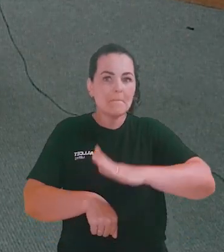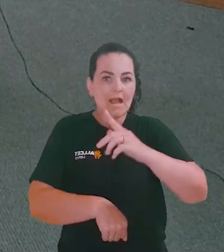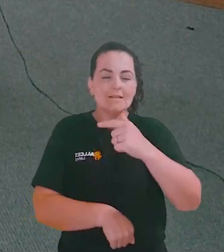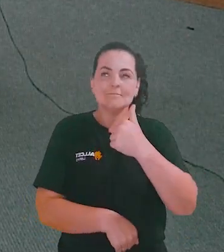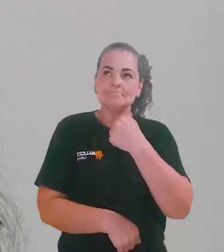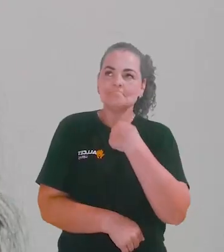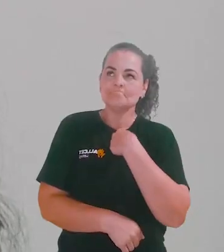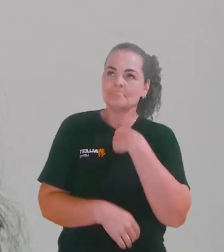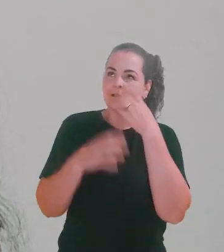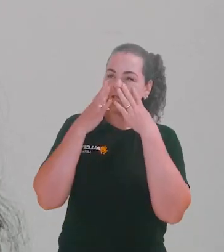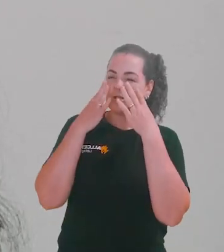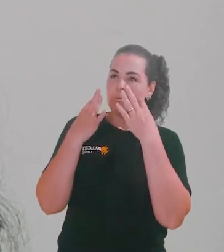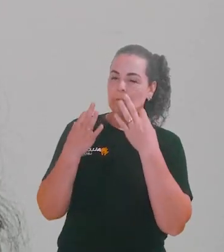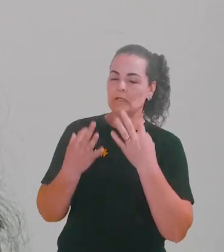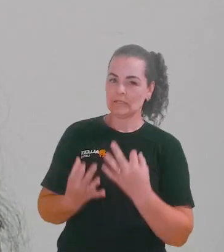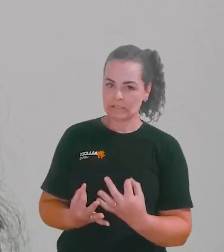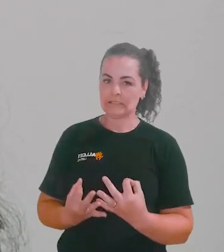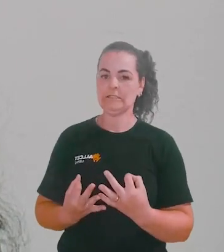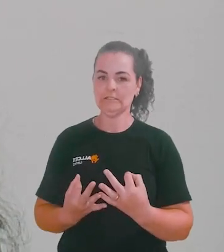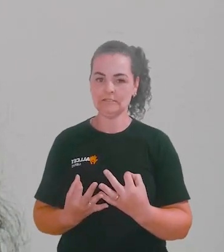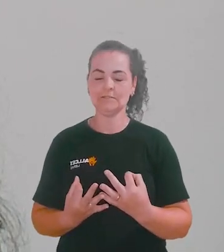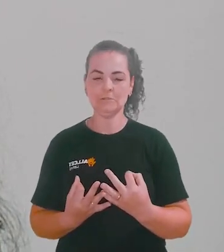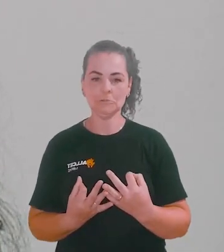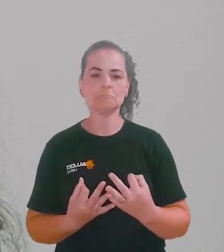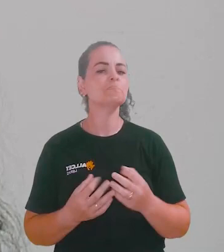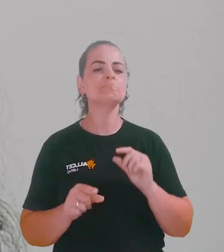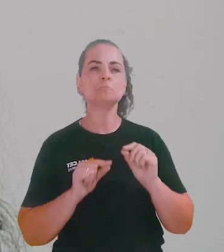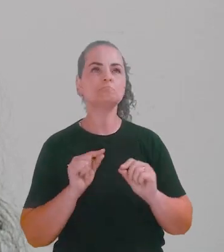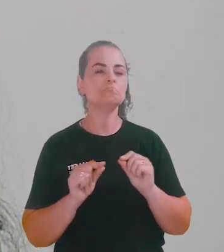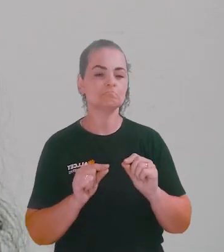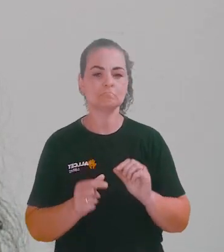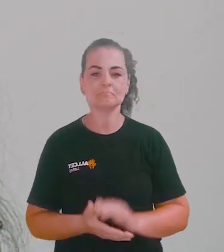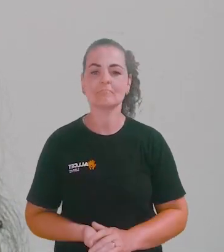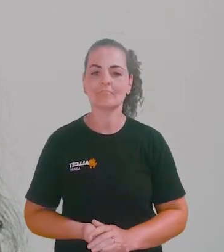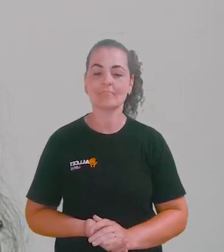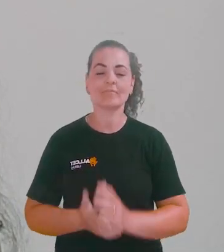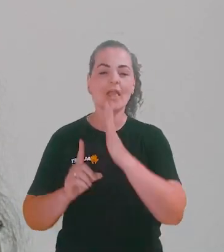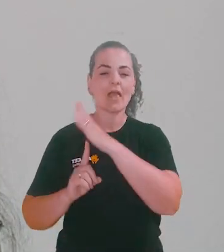acho que a que mais trouxe essa questão da